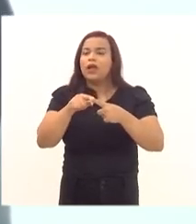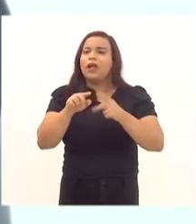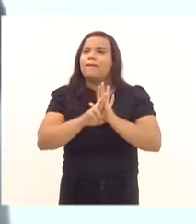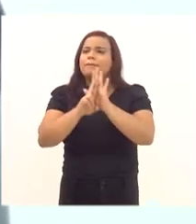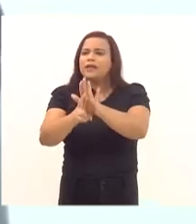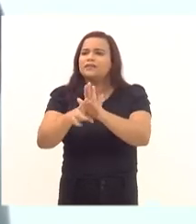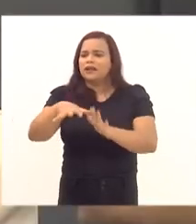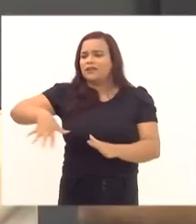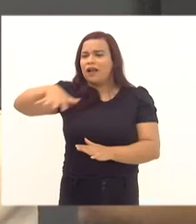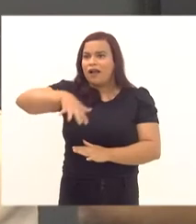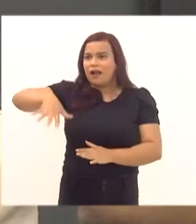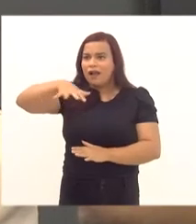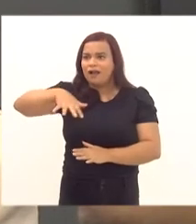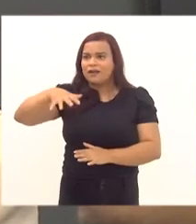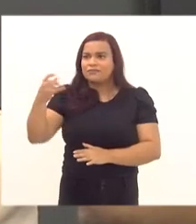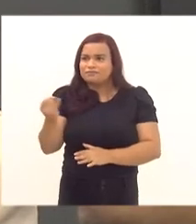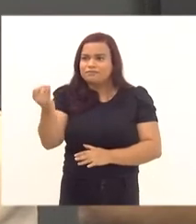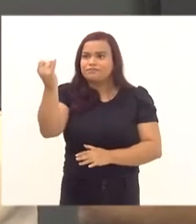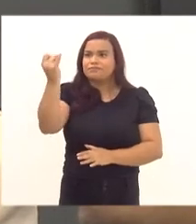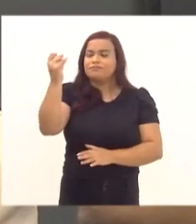interessante de